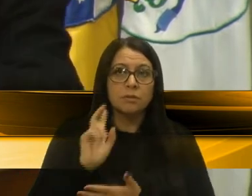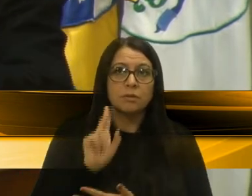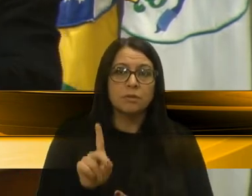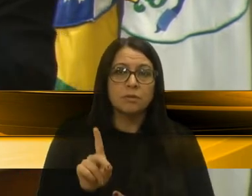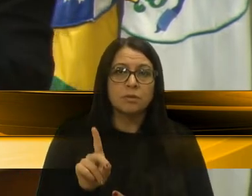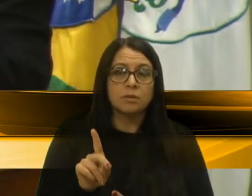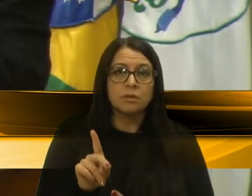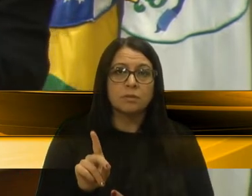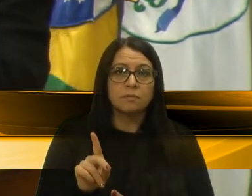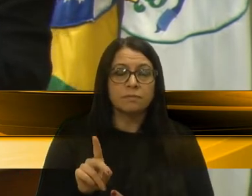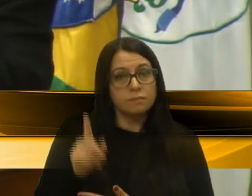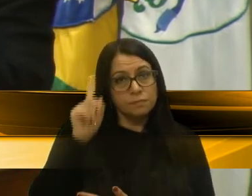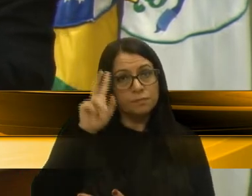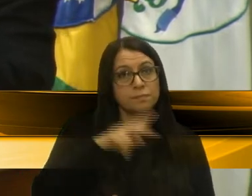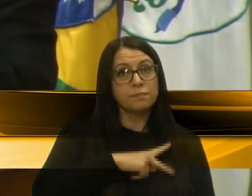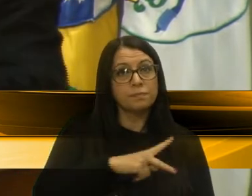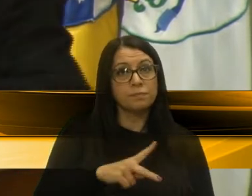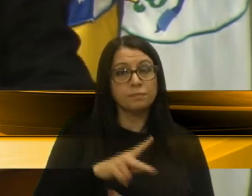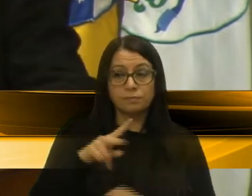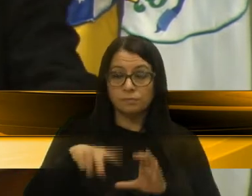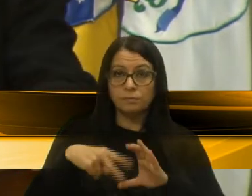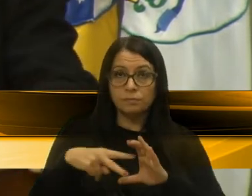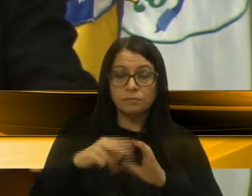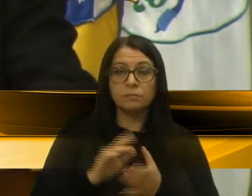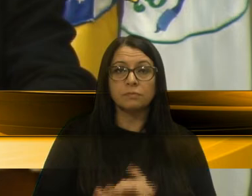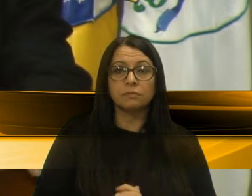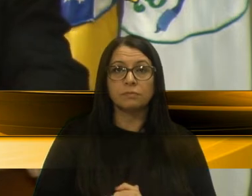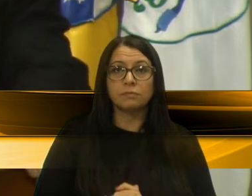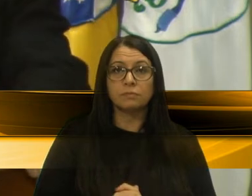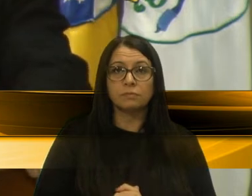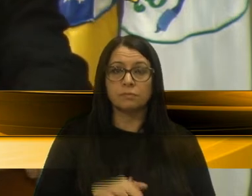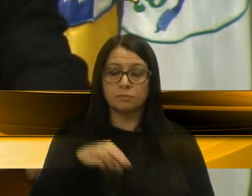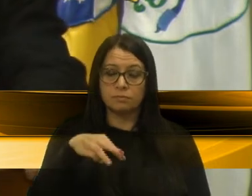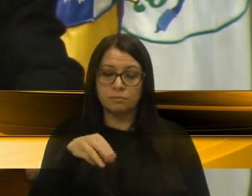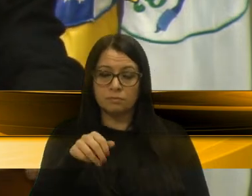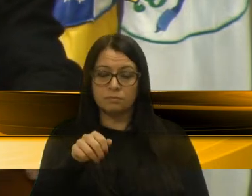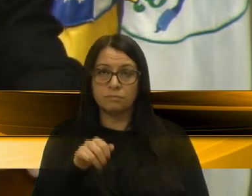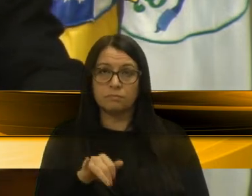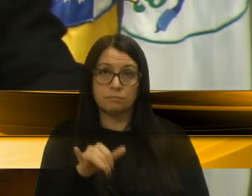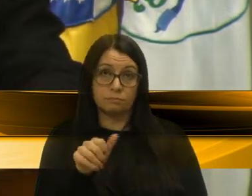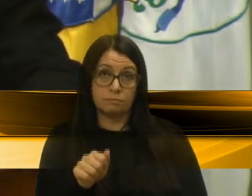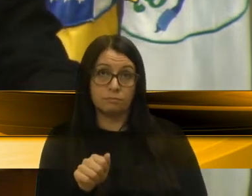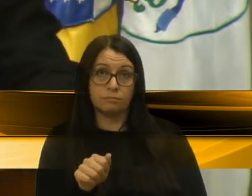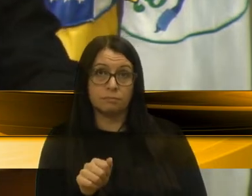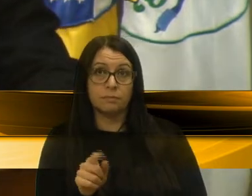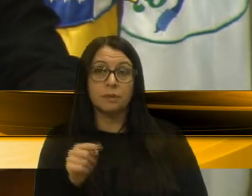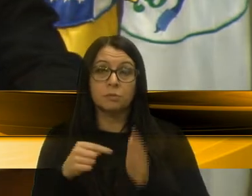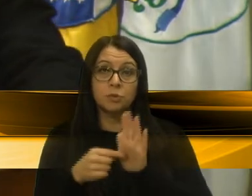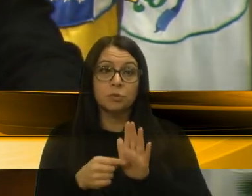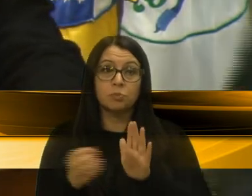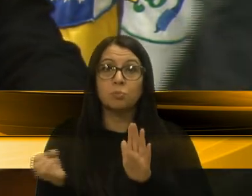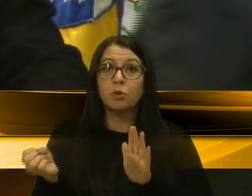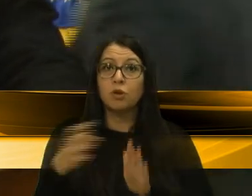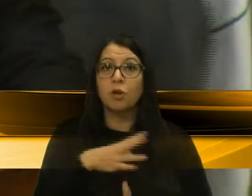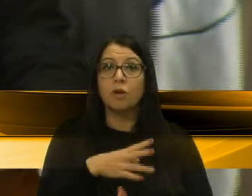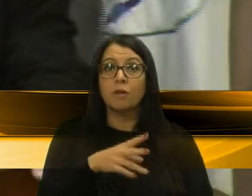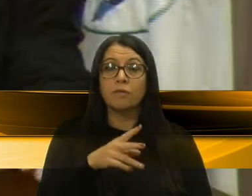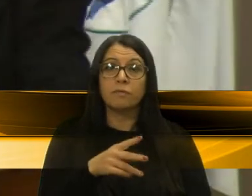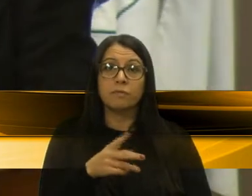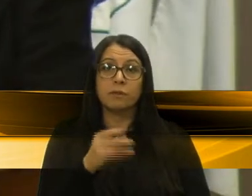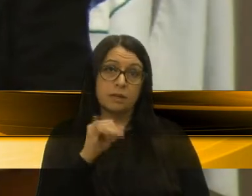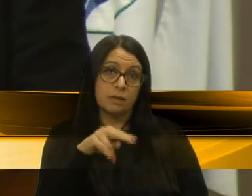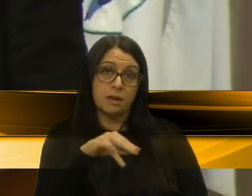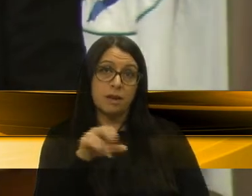o presidente da Câmara, o Maia, está colocando como a nova Previdência,